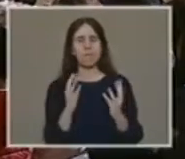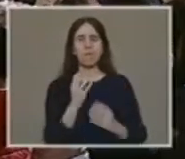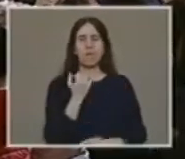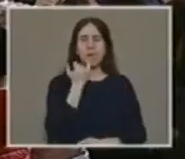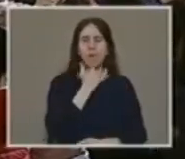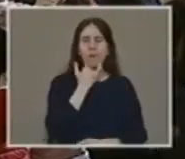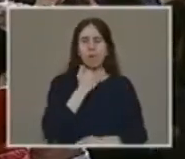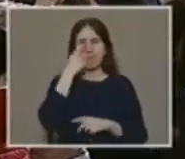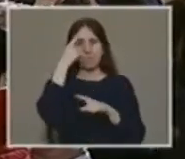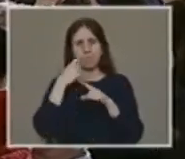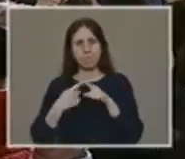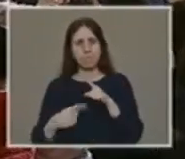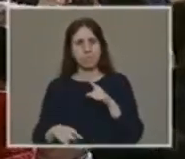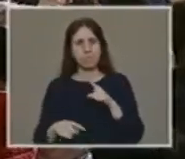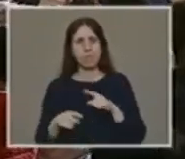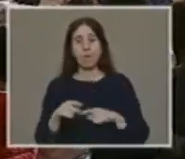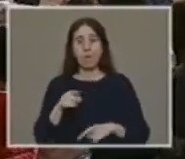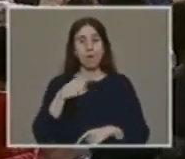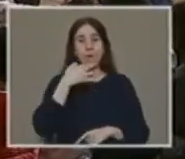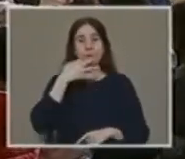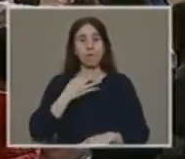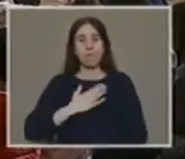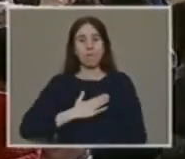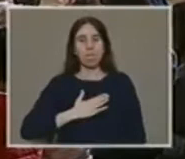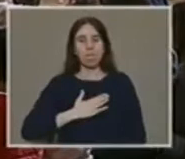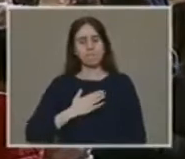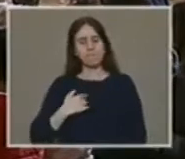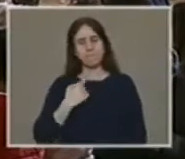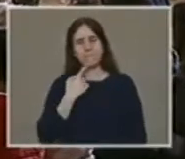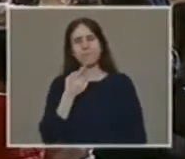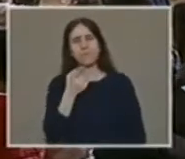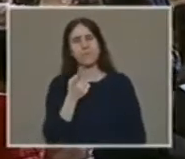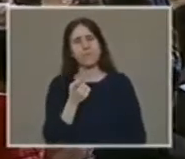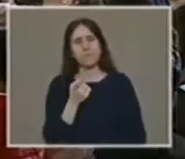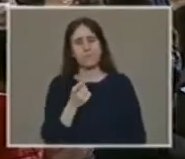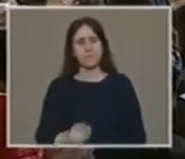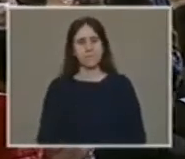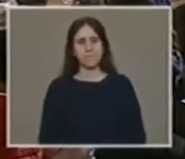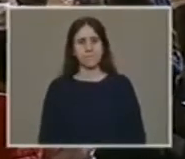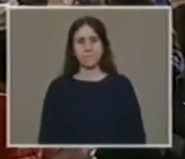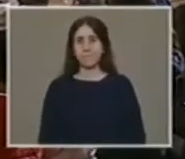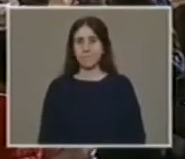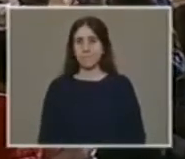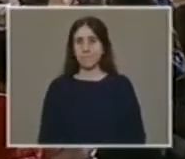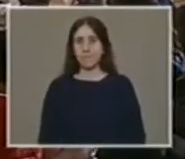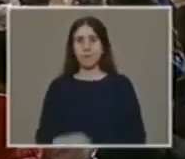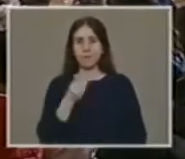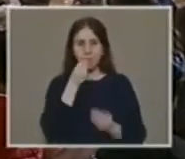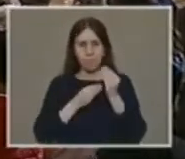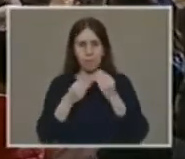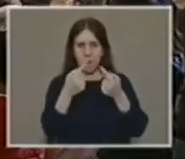admiração, não queriam ainda acreditar, perguntou-lhes: tendes aí alguma coisa para